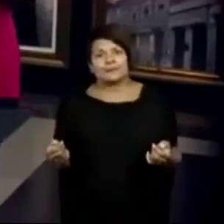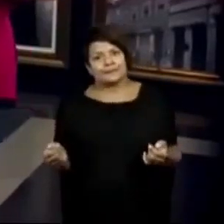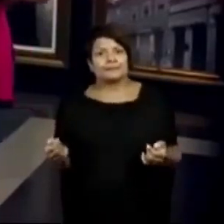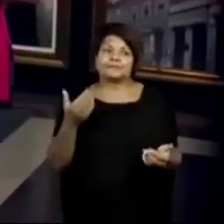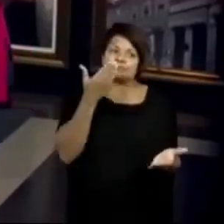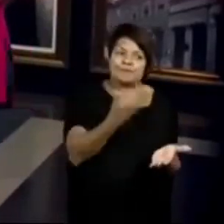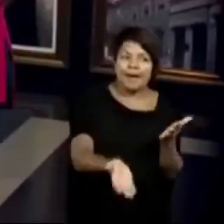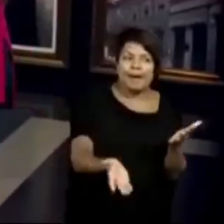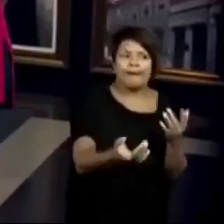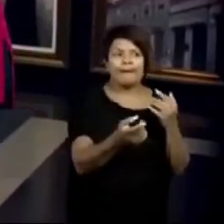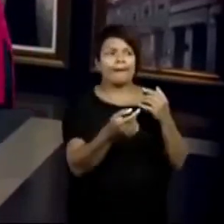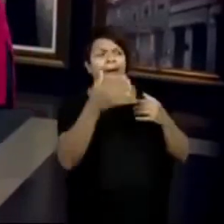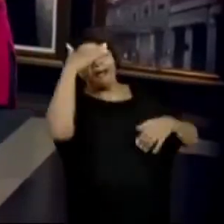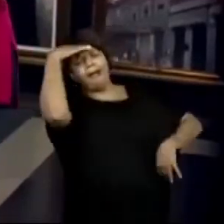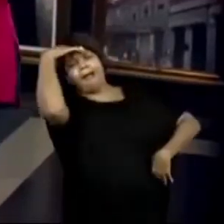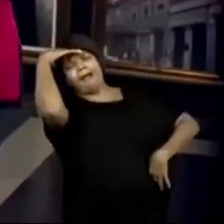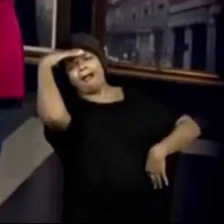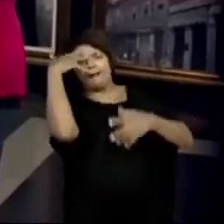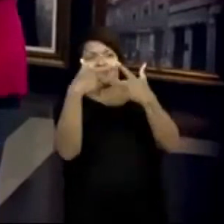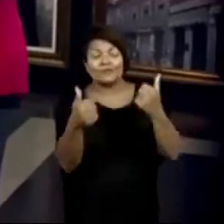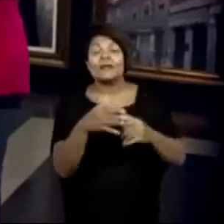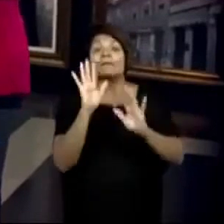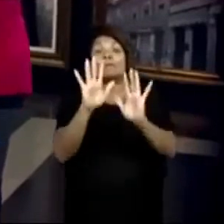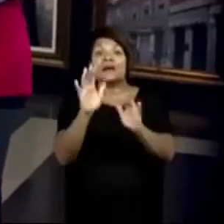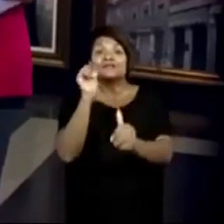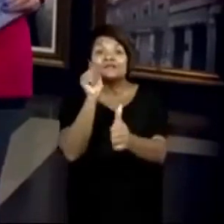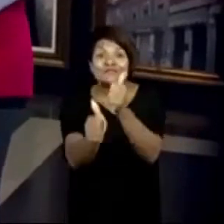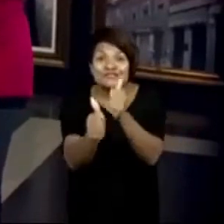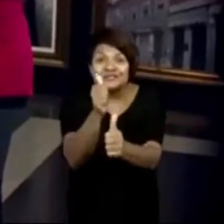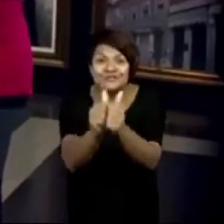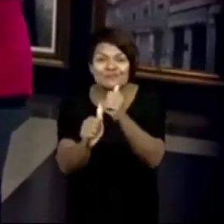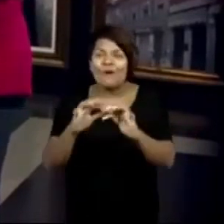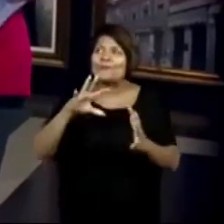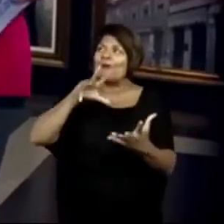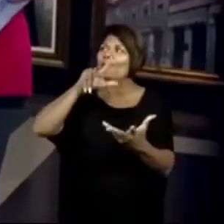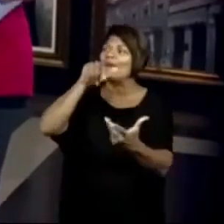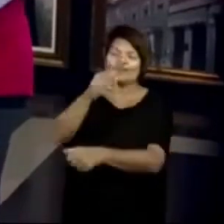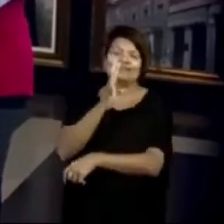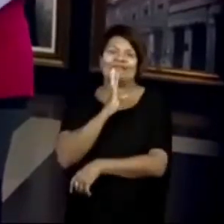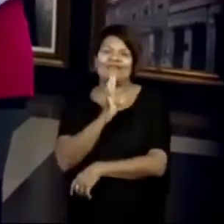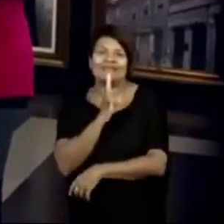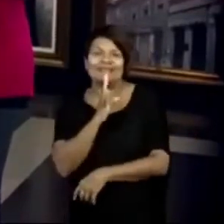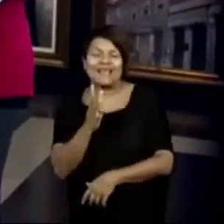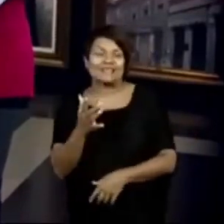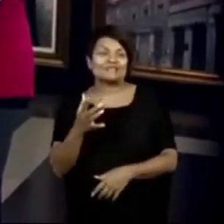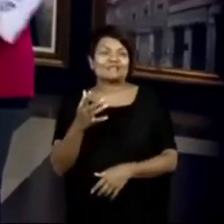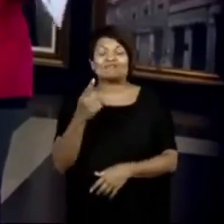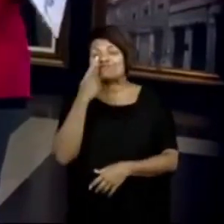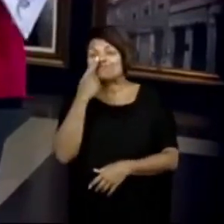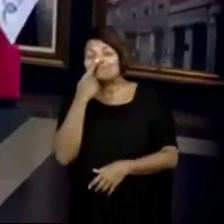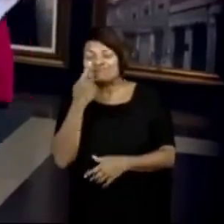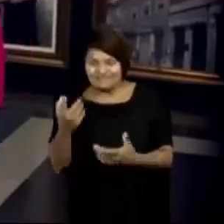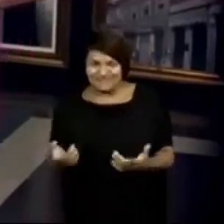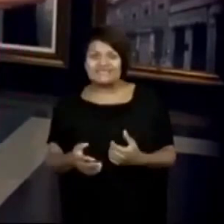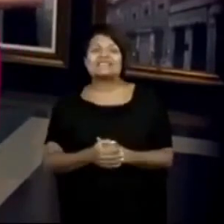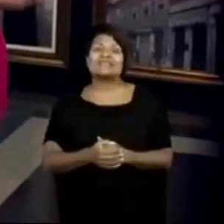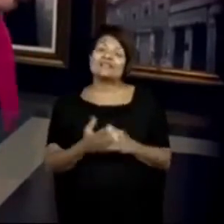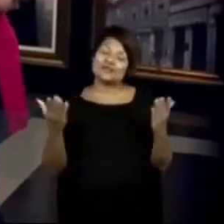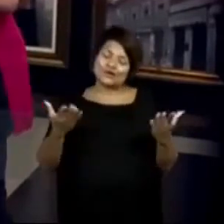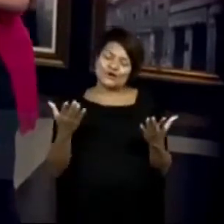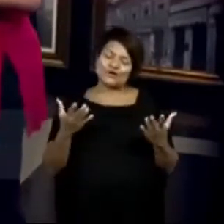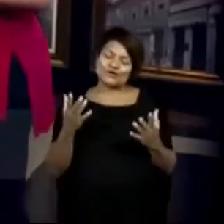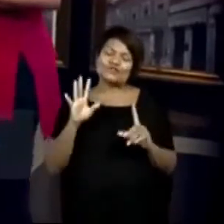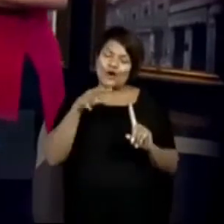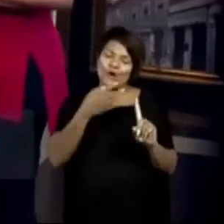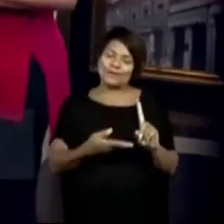um campeonato, mas o futebol, ele é conhecido mundialmente, tem muita gente que gosta e hoje a viagem é nele.